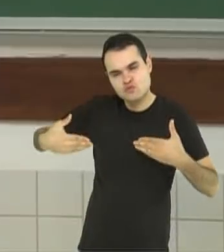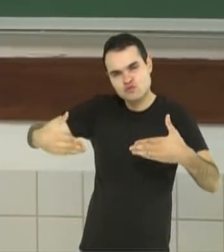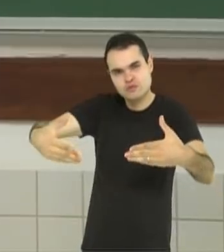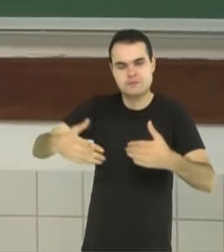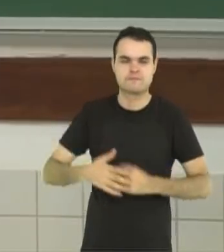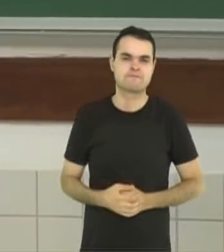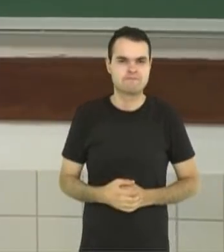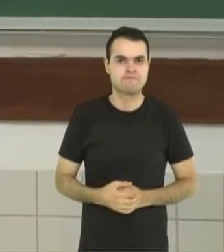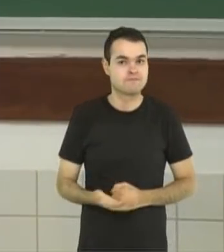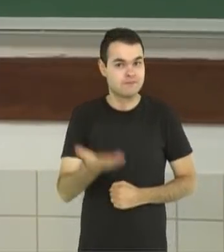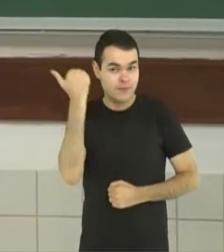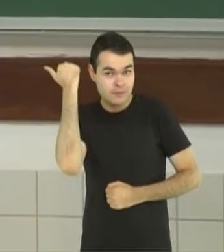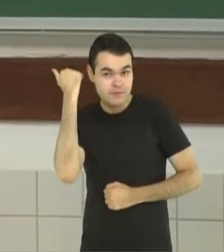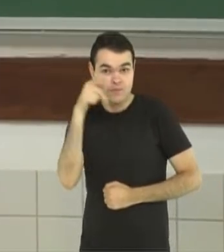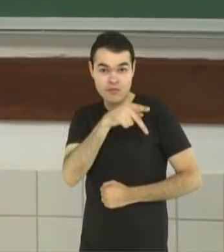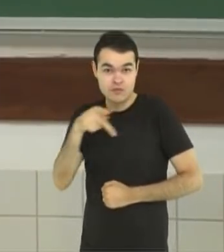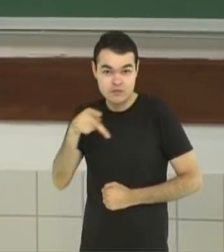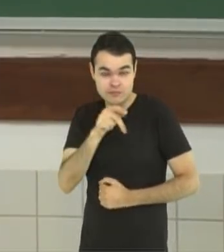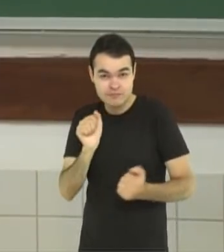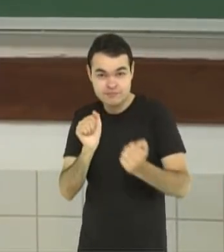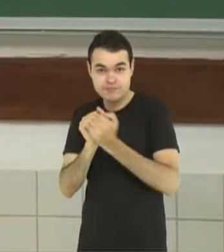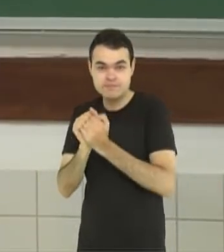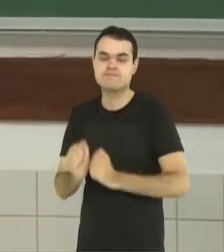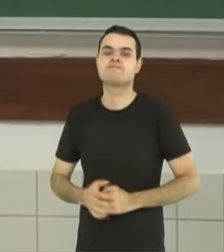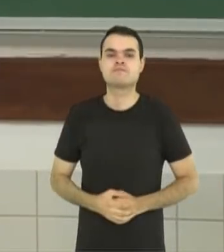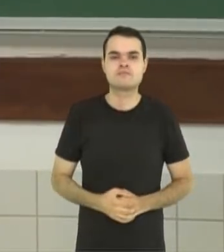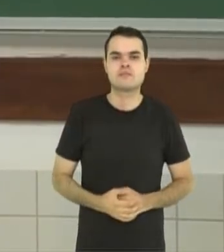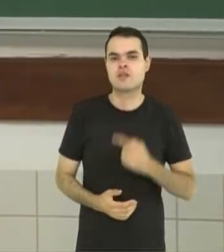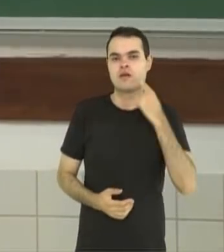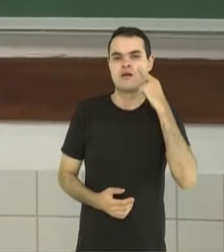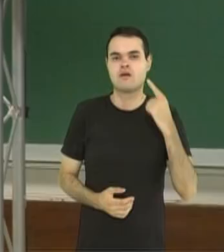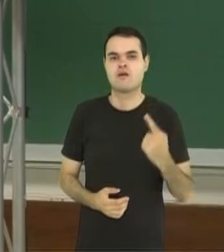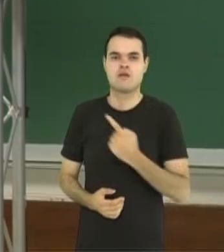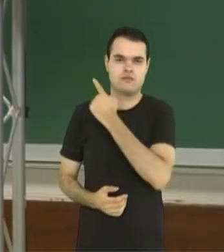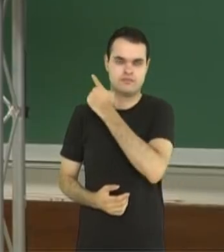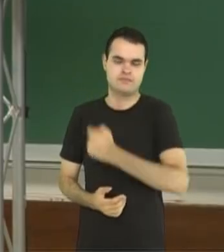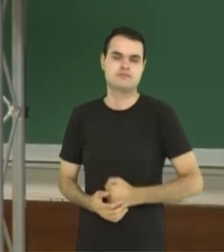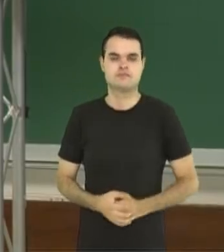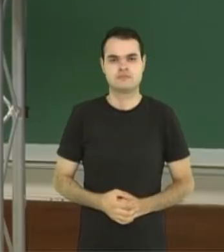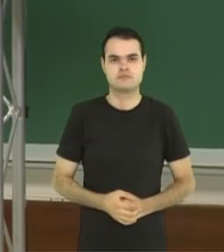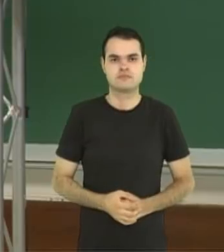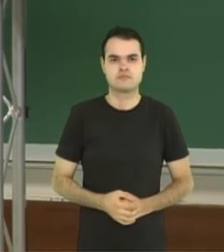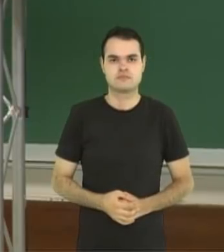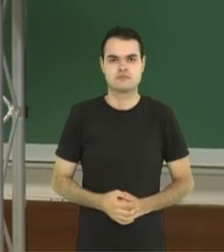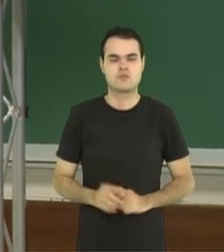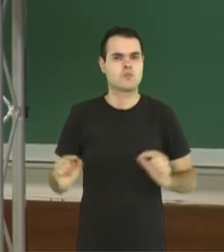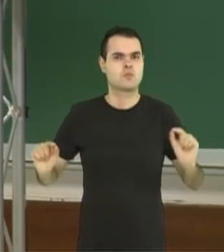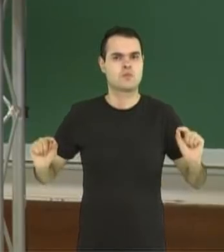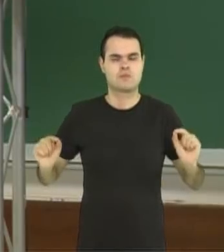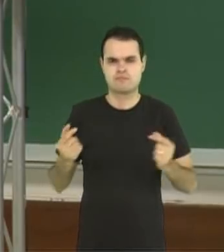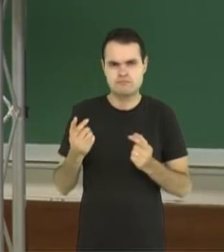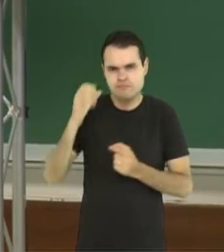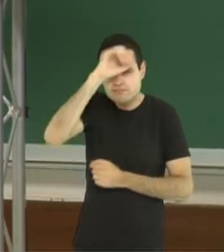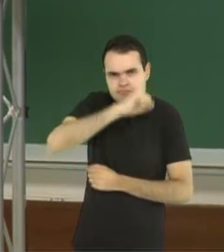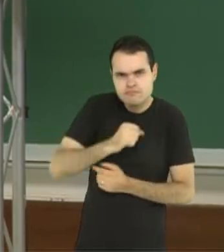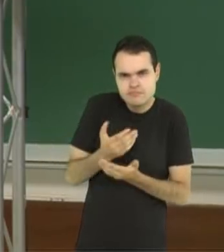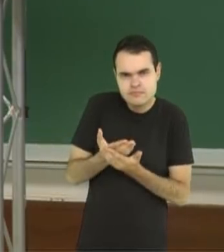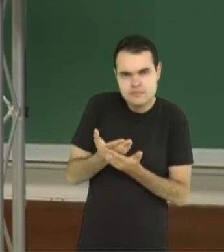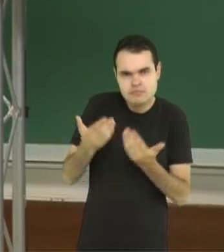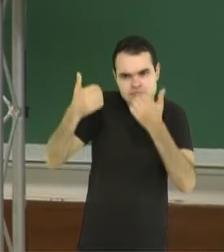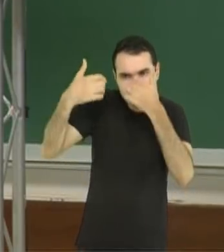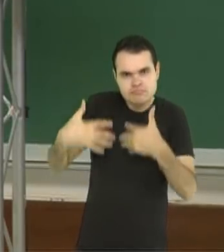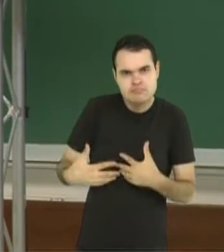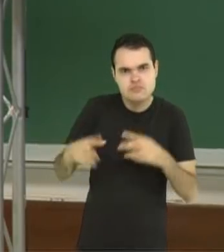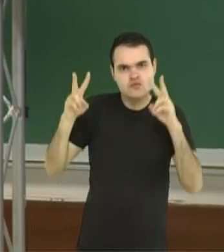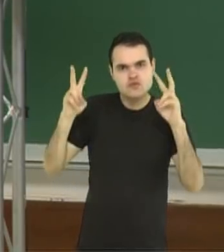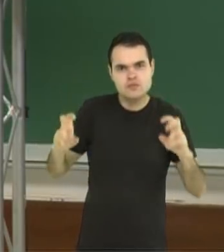tá bom? Vamos lá com a professora, então? Então, olha só. O que nós vamos estudar nessa aula? Nós vamos falar